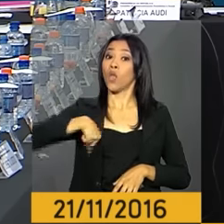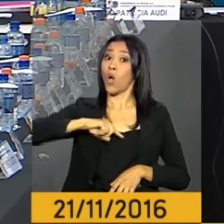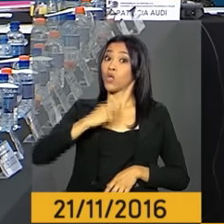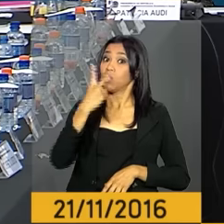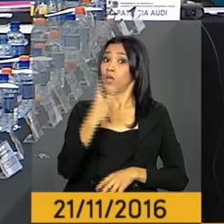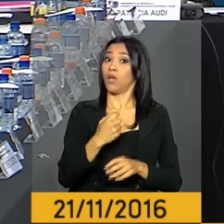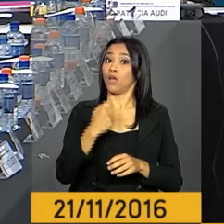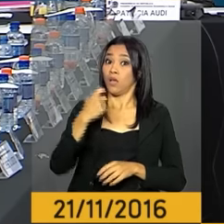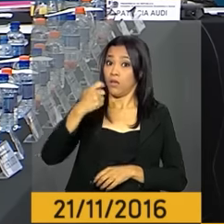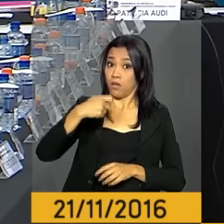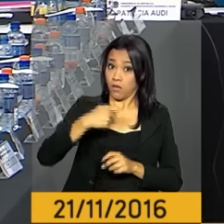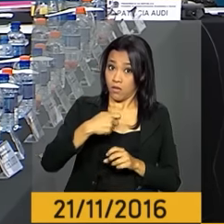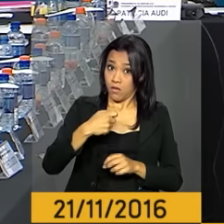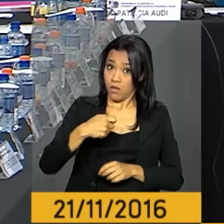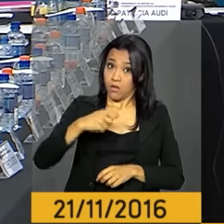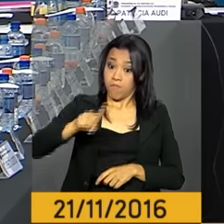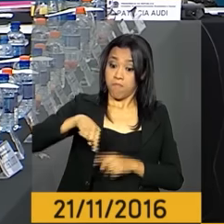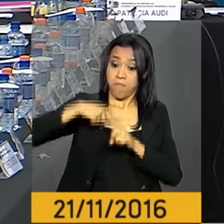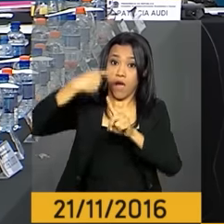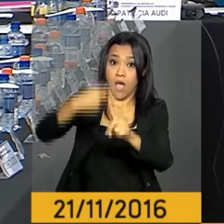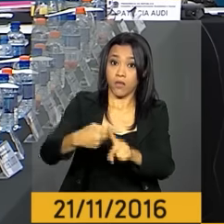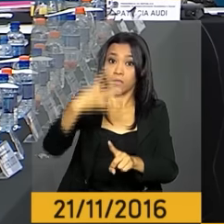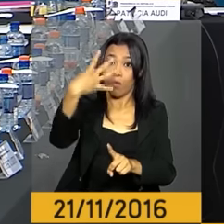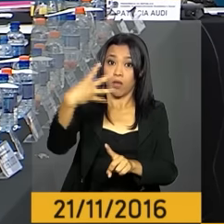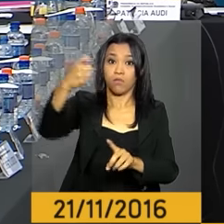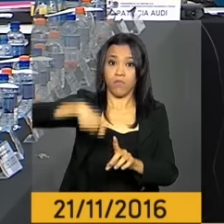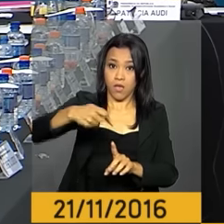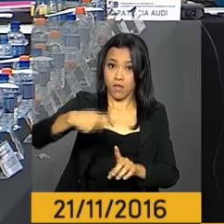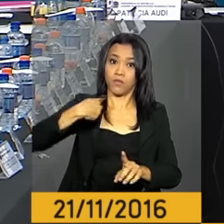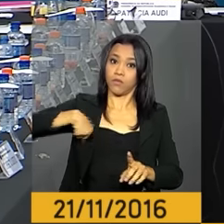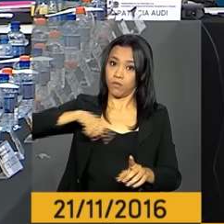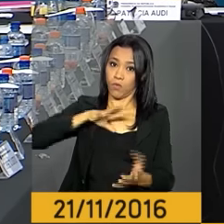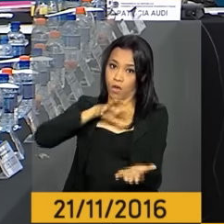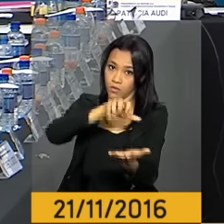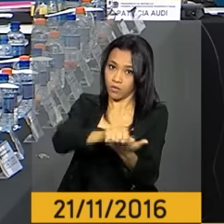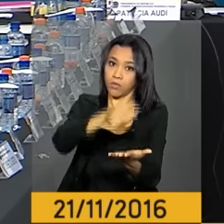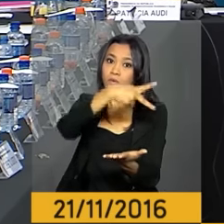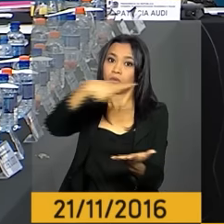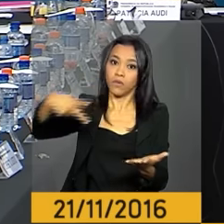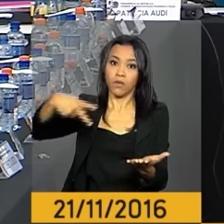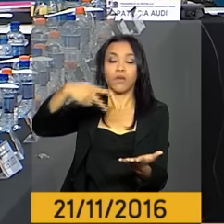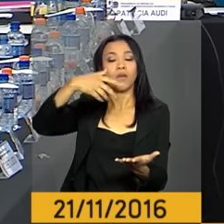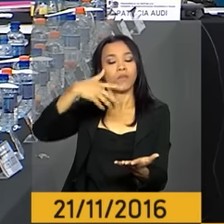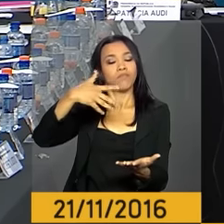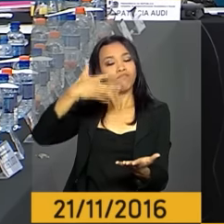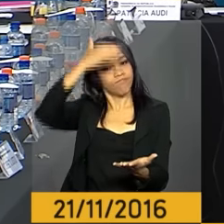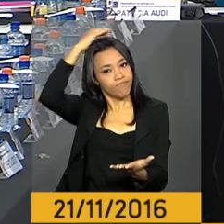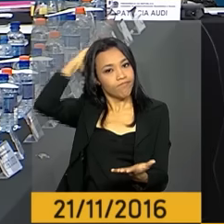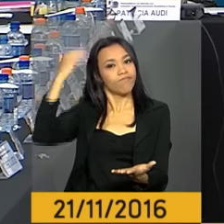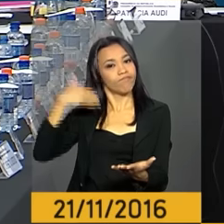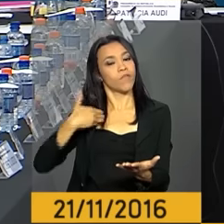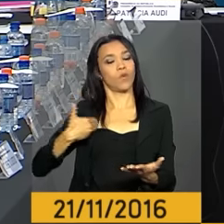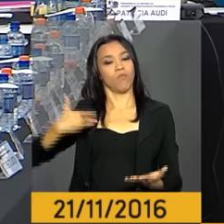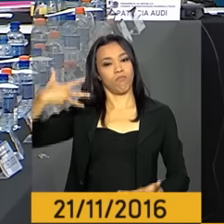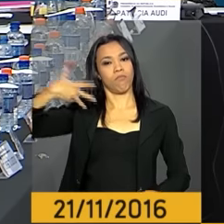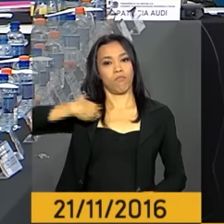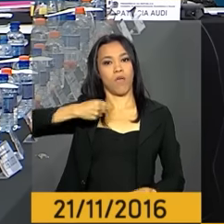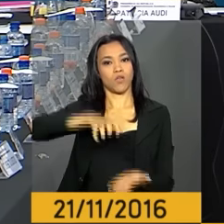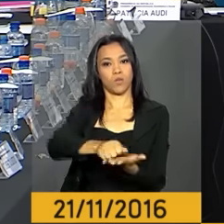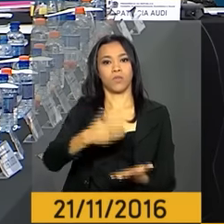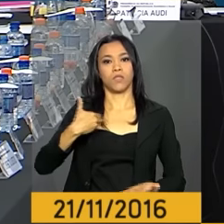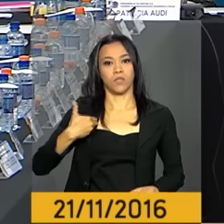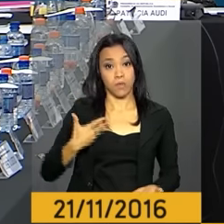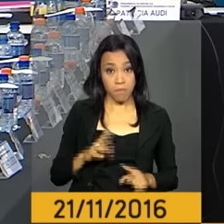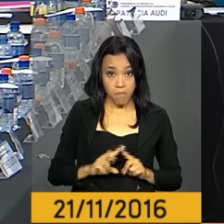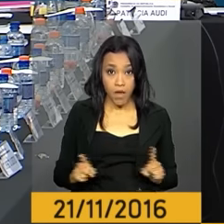efetivo. Mas 4 meses nós estivemos exercendo interinamente a presidência da República. Mas